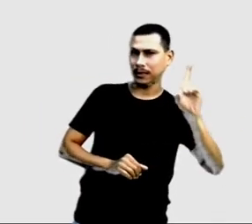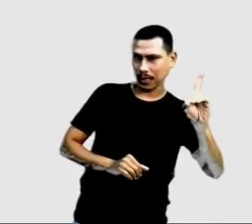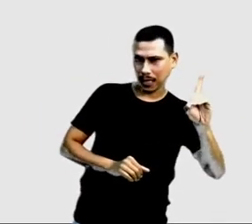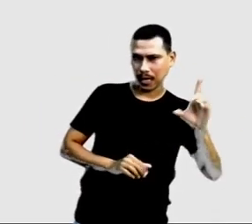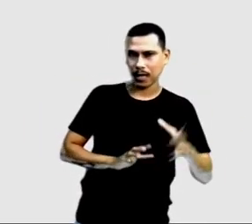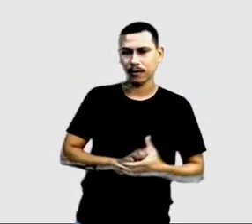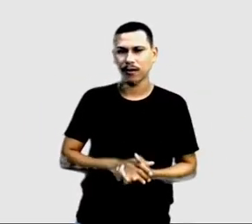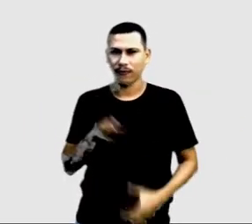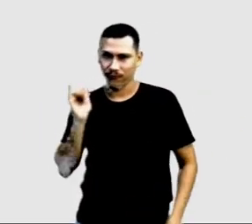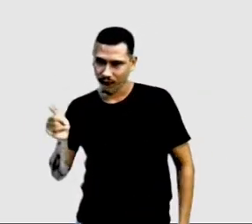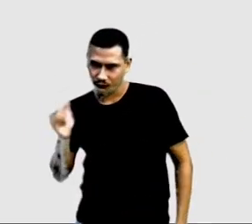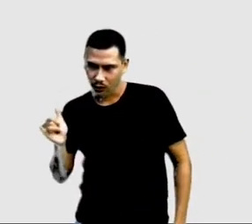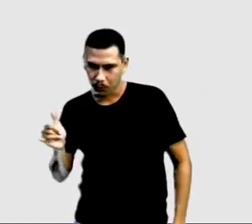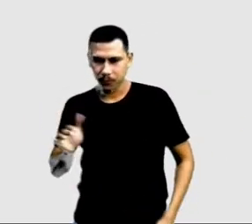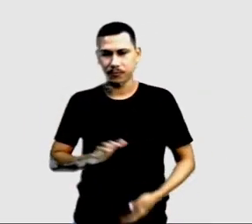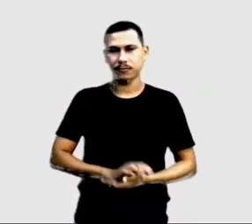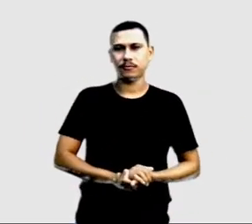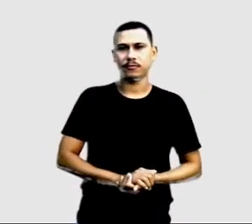uma fábula?